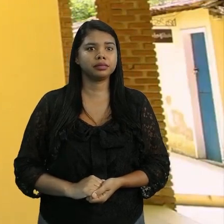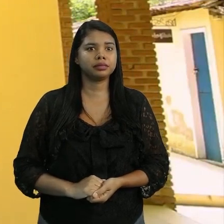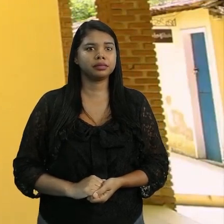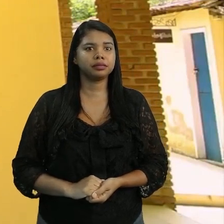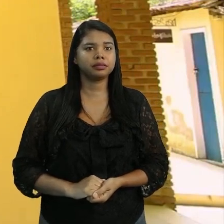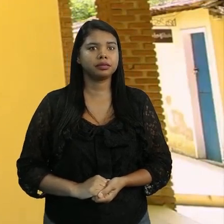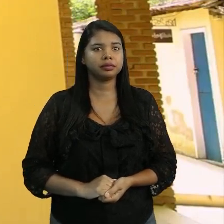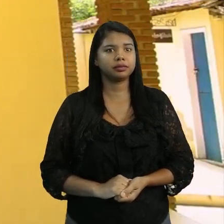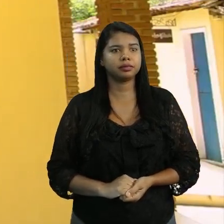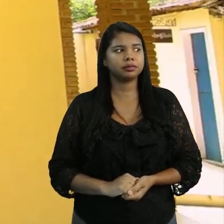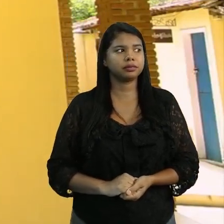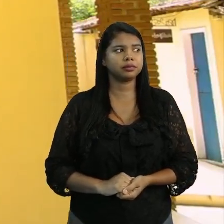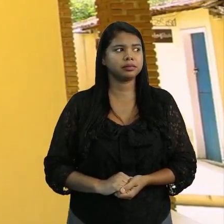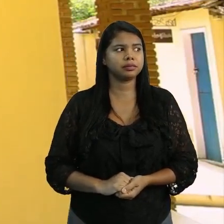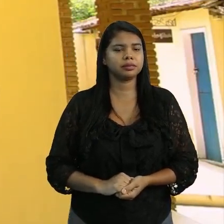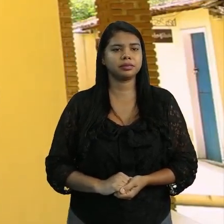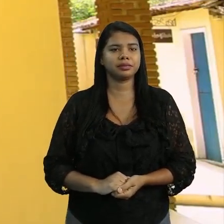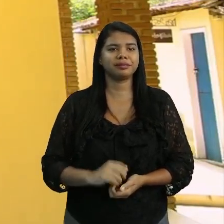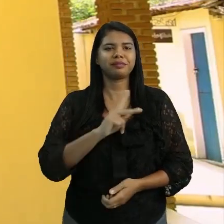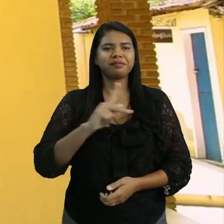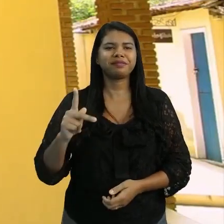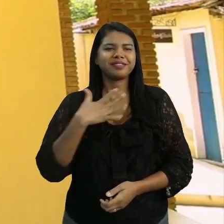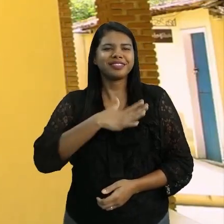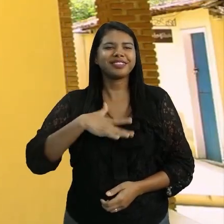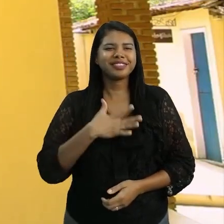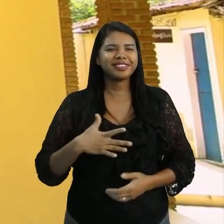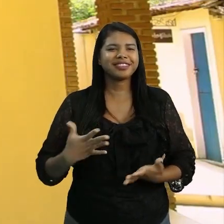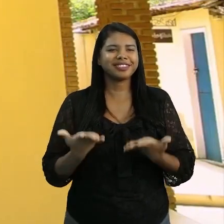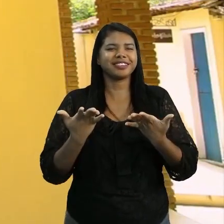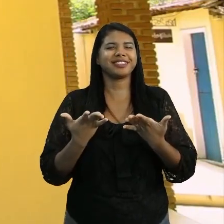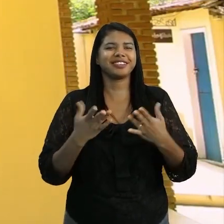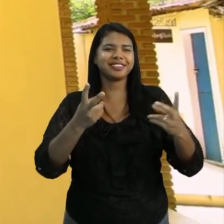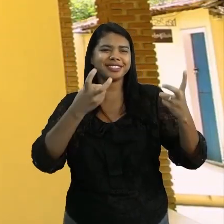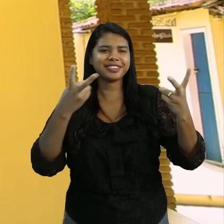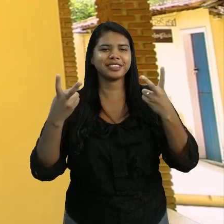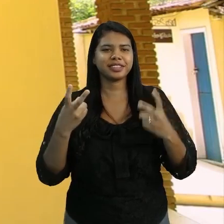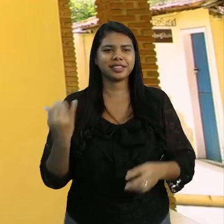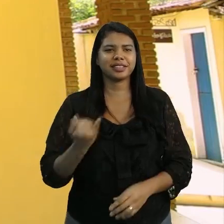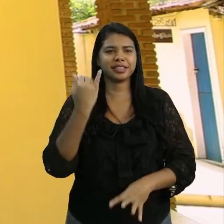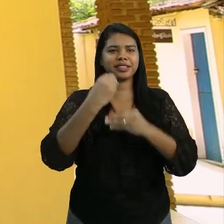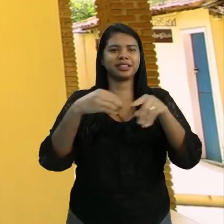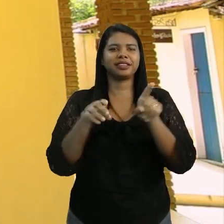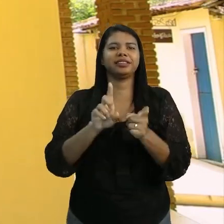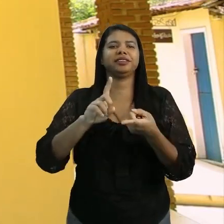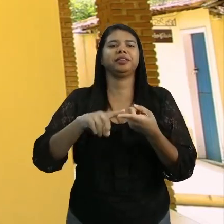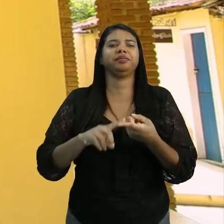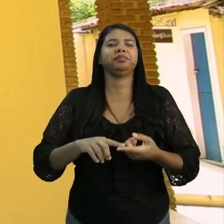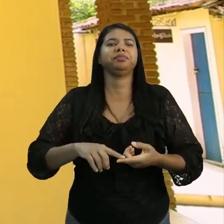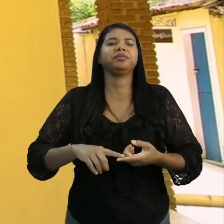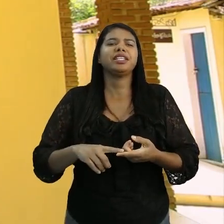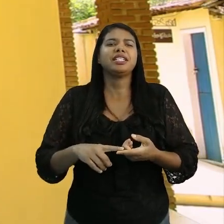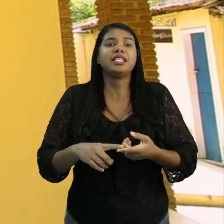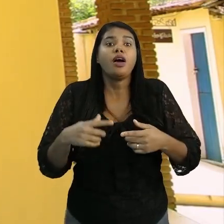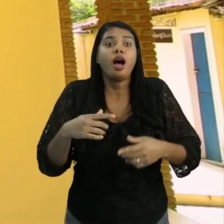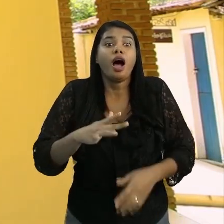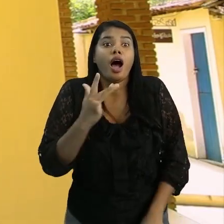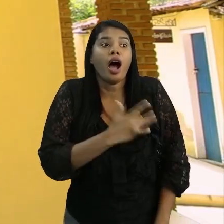honrar com a criança, Prahlada, ele saiu da pilastra nessas condições. Metade homem, metade leão. Mas é um tanto assustador essa